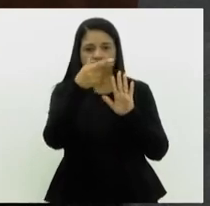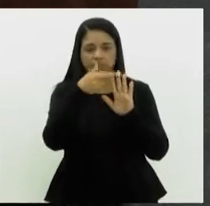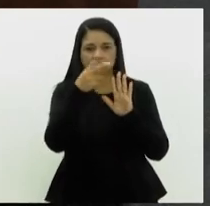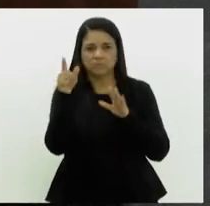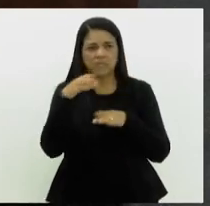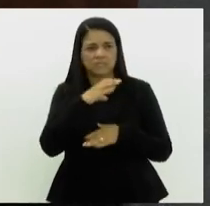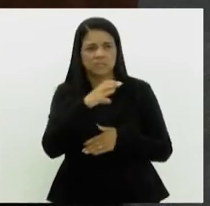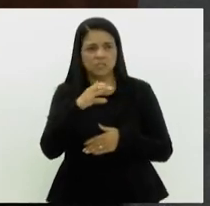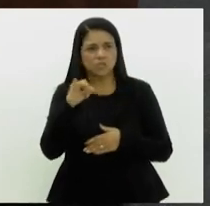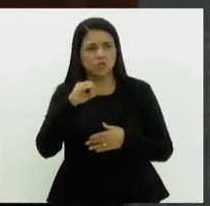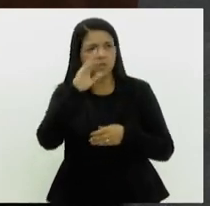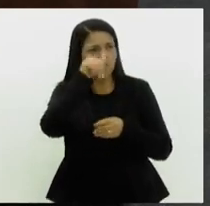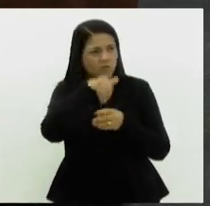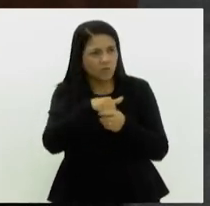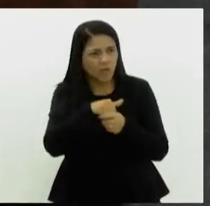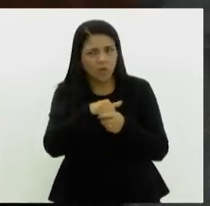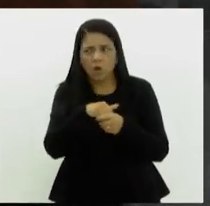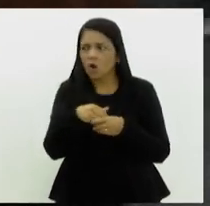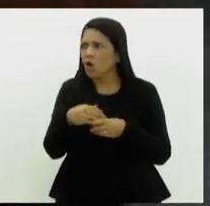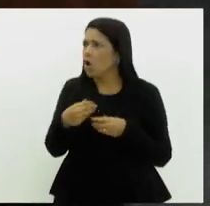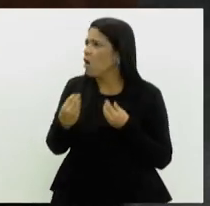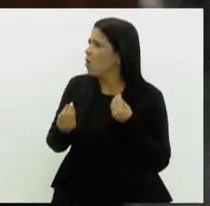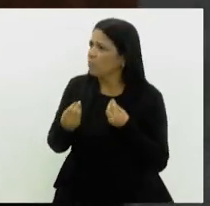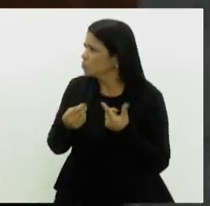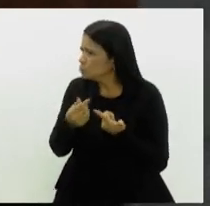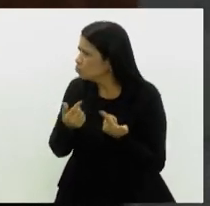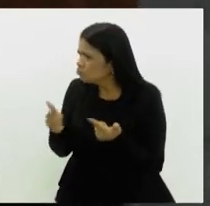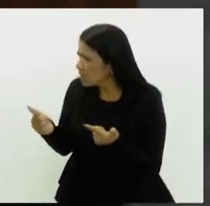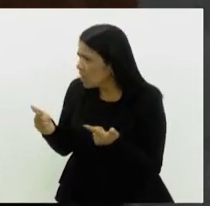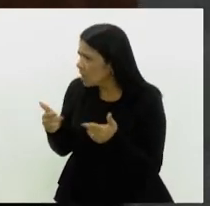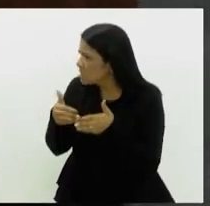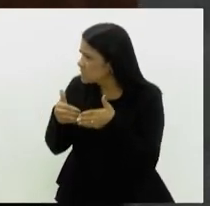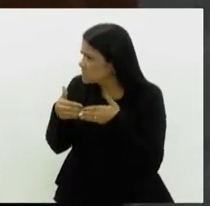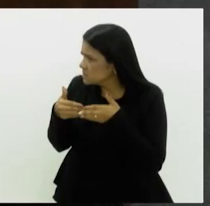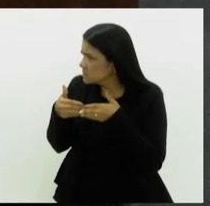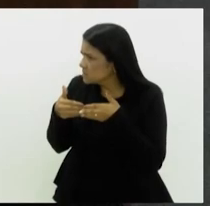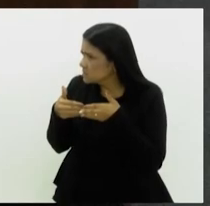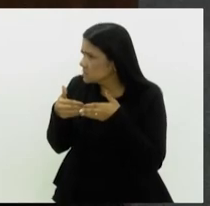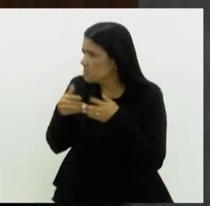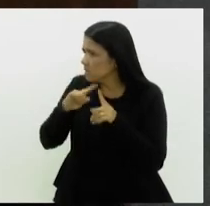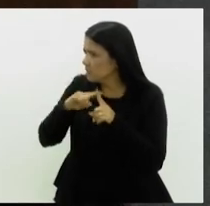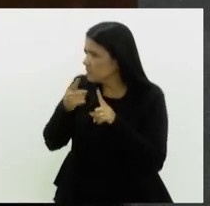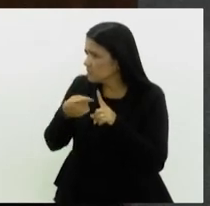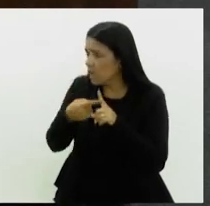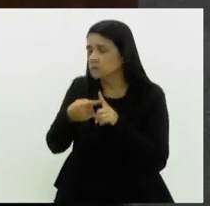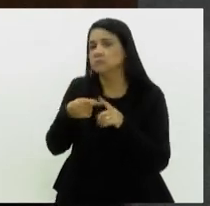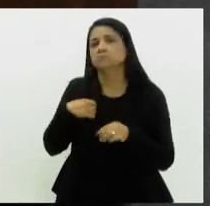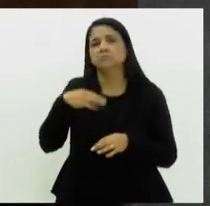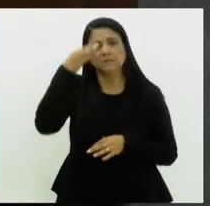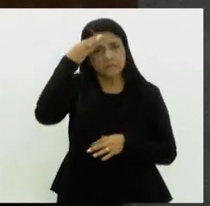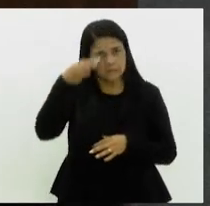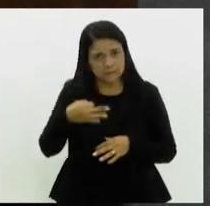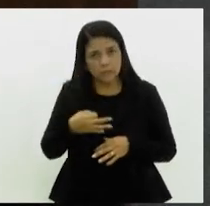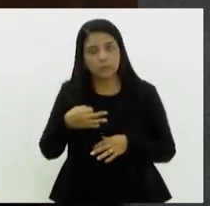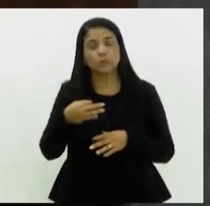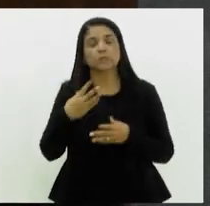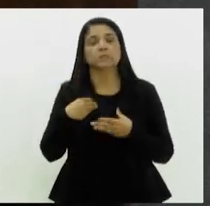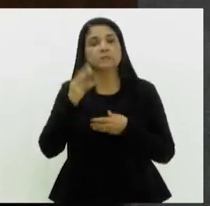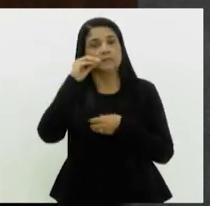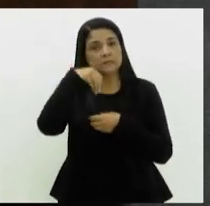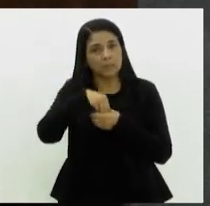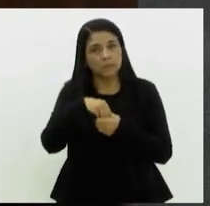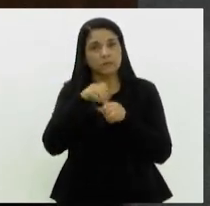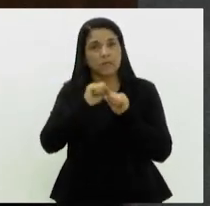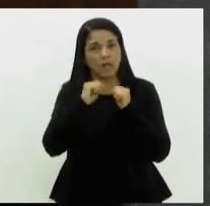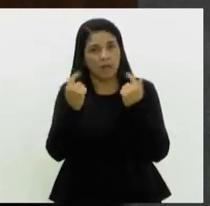votado. Eu falei assim, como assim, né, não temos ainda licença maternidade nessa casa? compreendo que a gente está fazendo história aqui dentro, né,